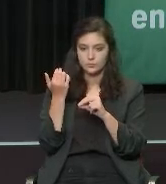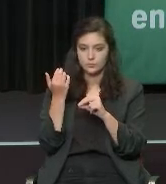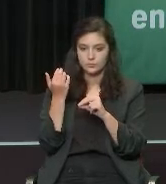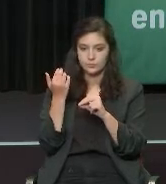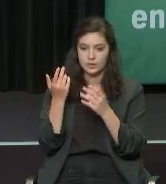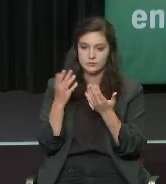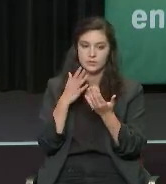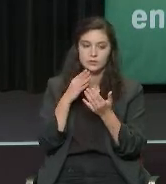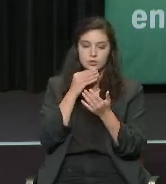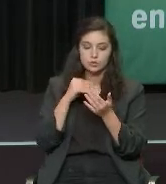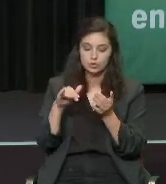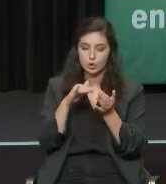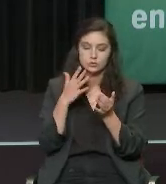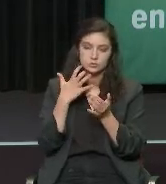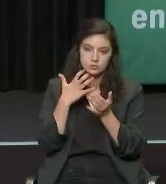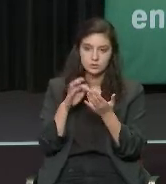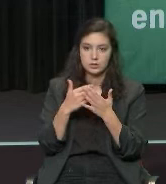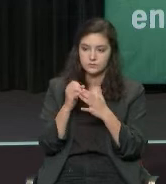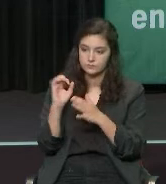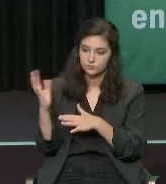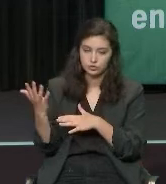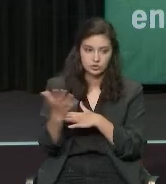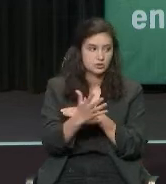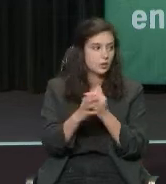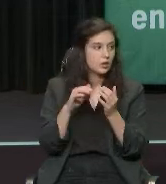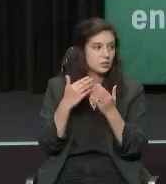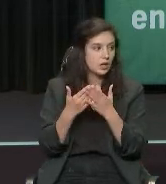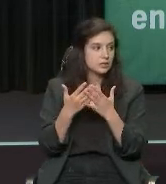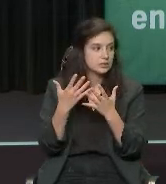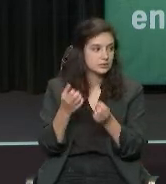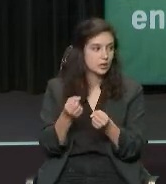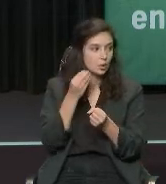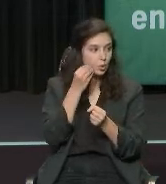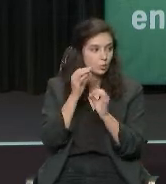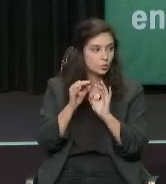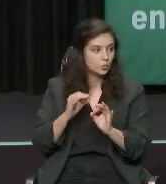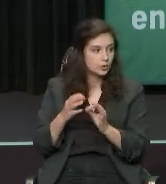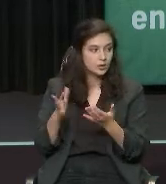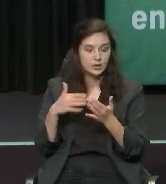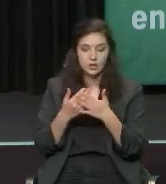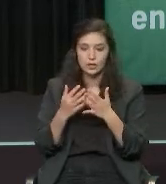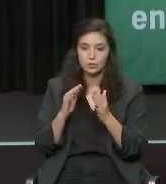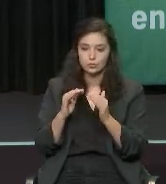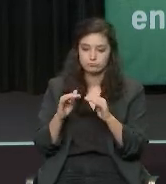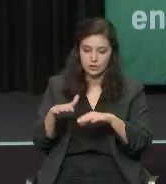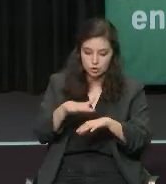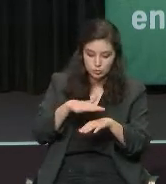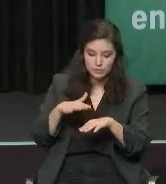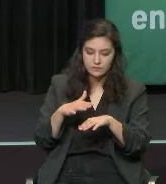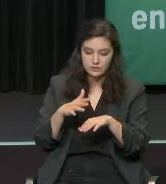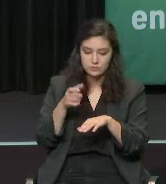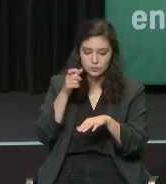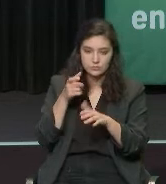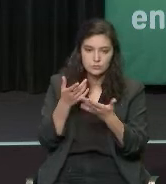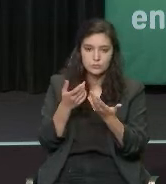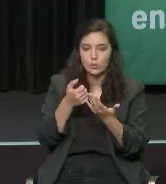estimar a percentagem de coberta e a estrutura da vegetação, seca, como é que está arranjada também e quanto é que ela ocupa na superfície, e depois